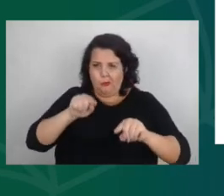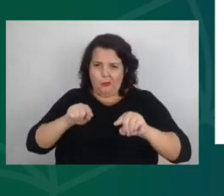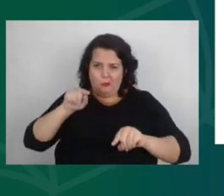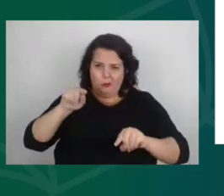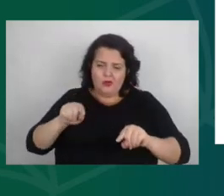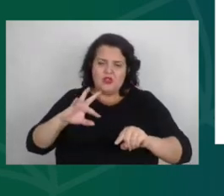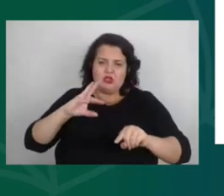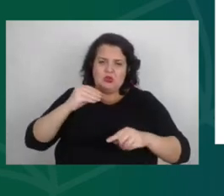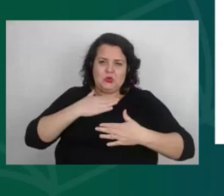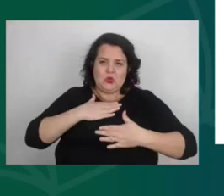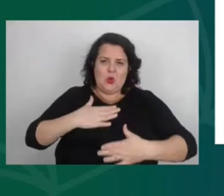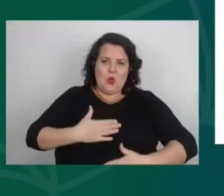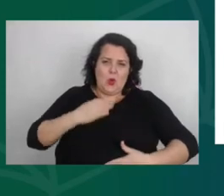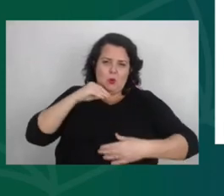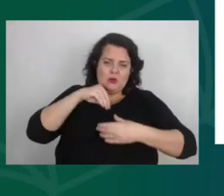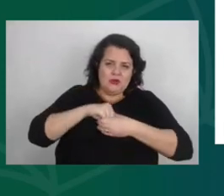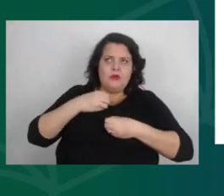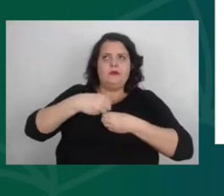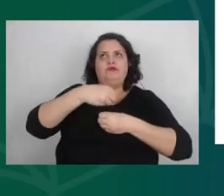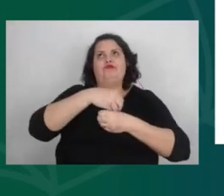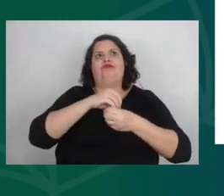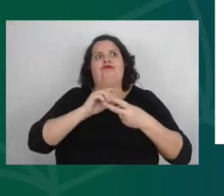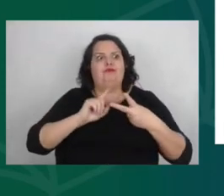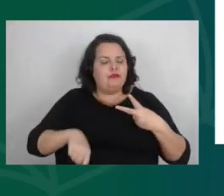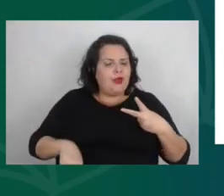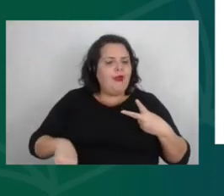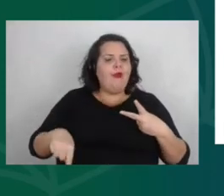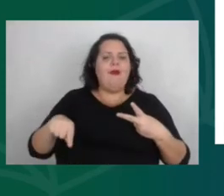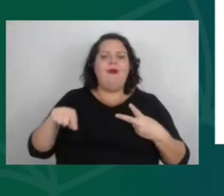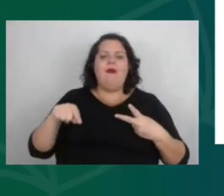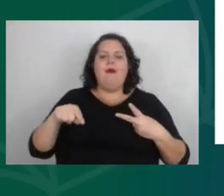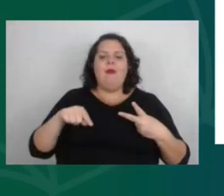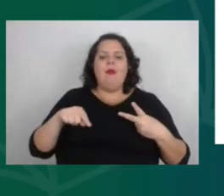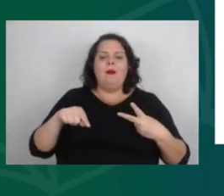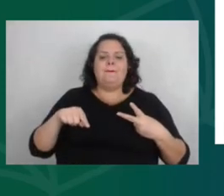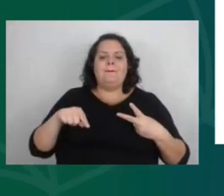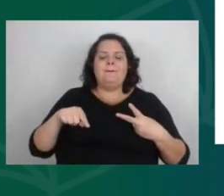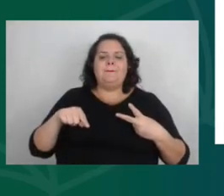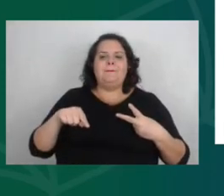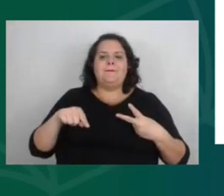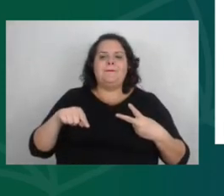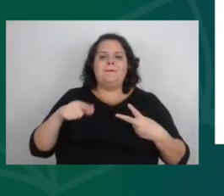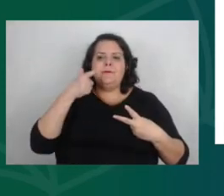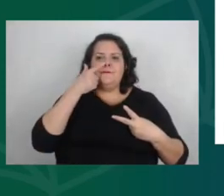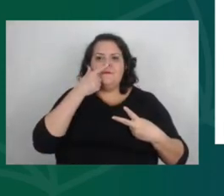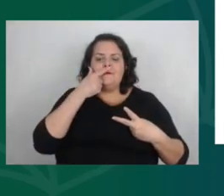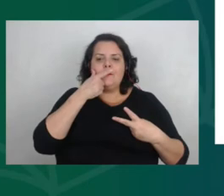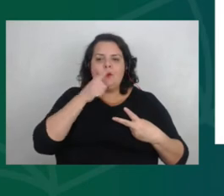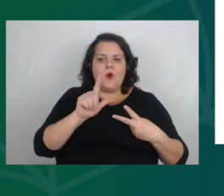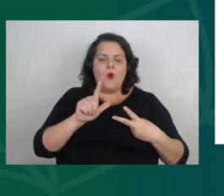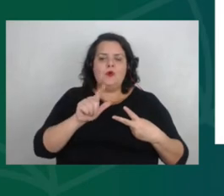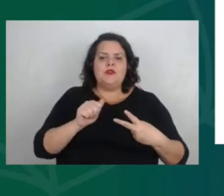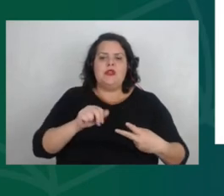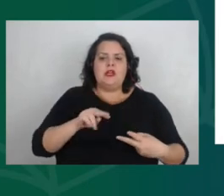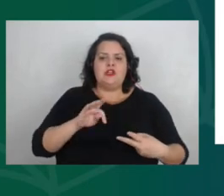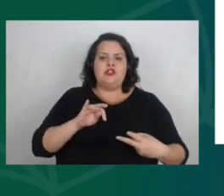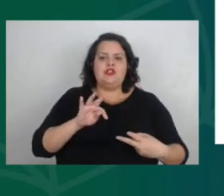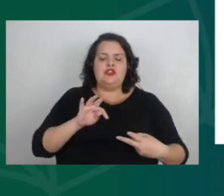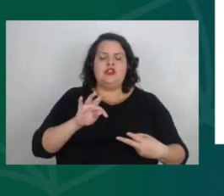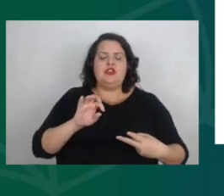foi aumentado, a capacidade antioxidante ela foi diminuída, os níveis de danos no